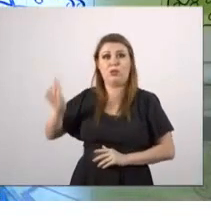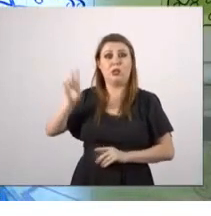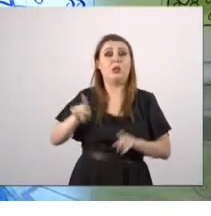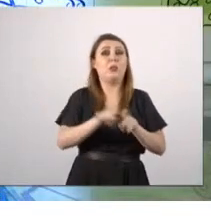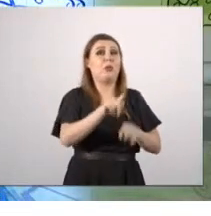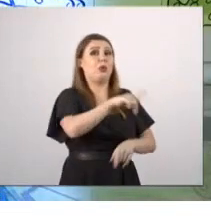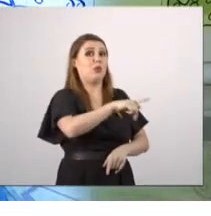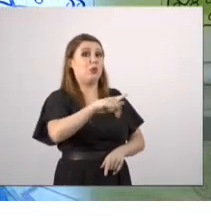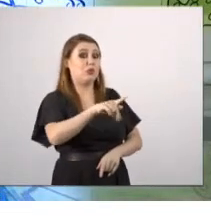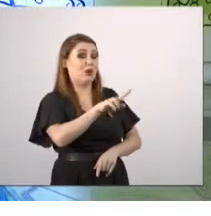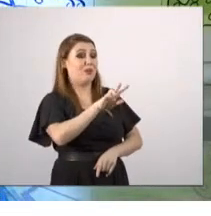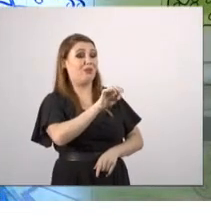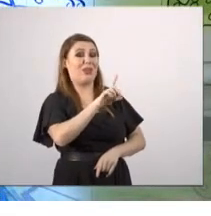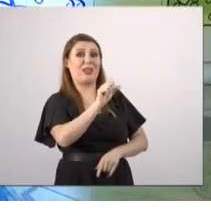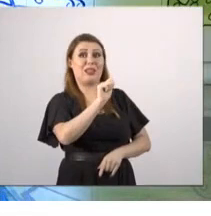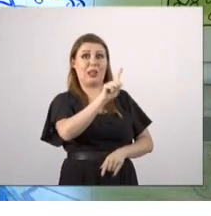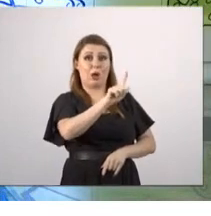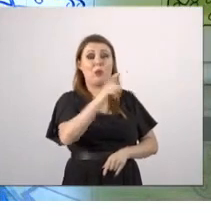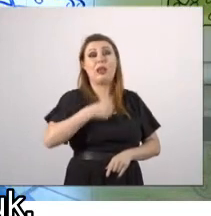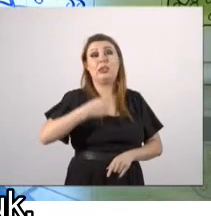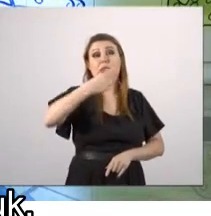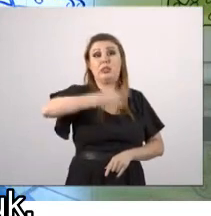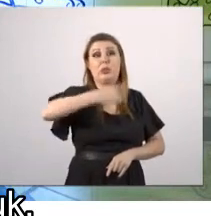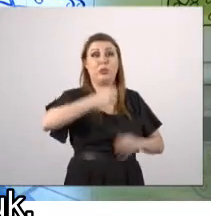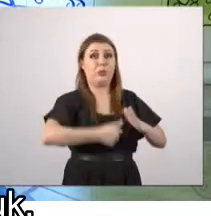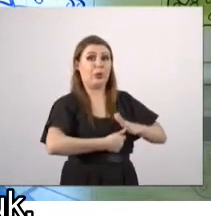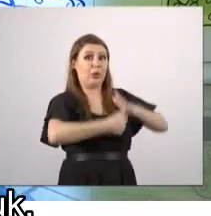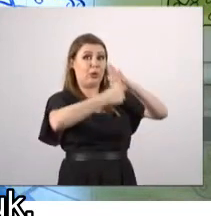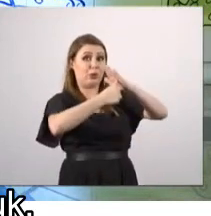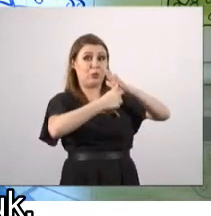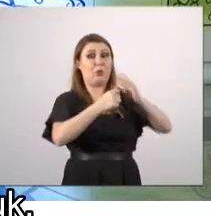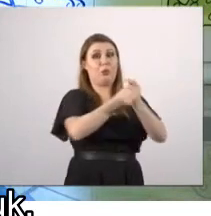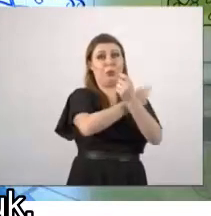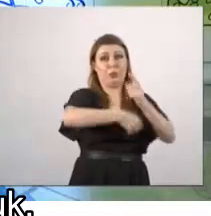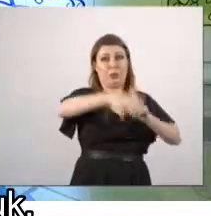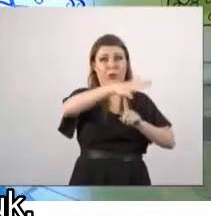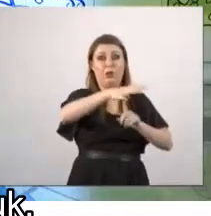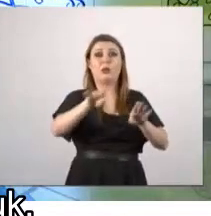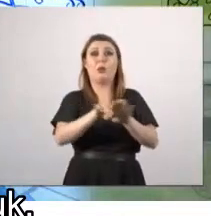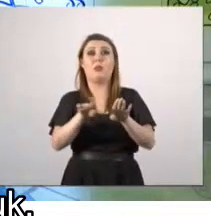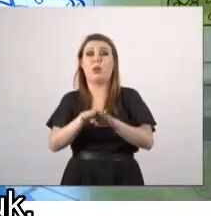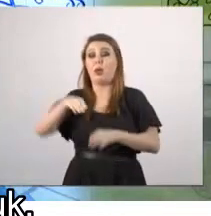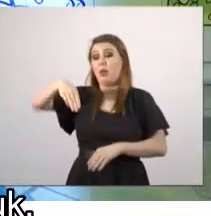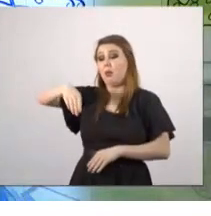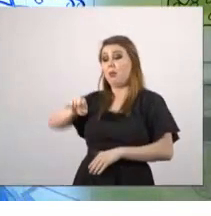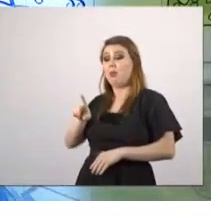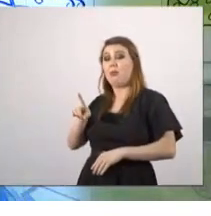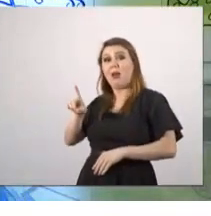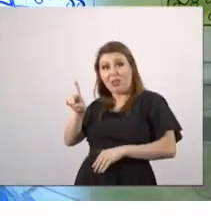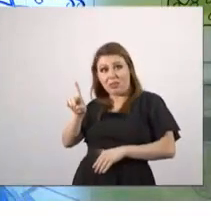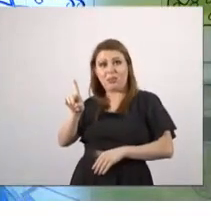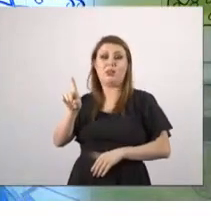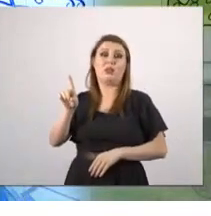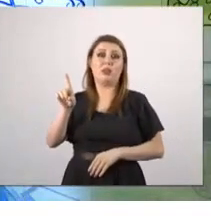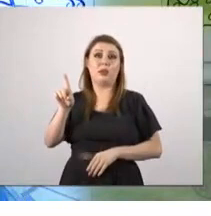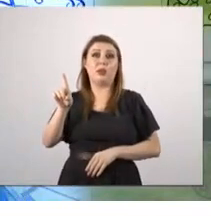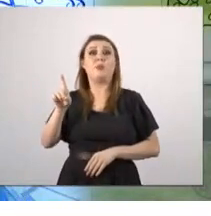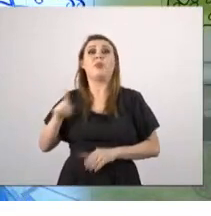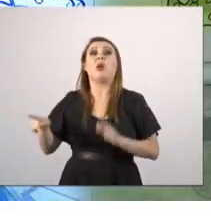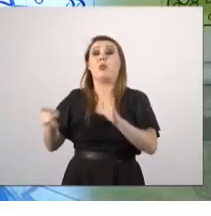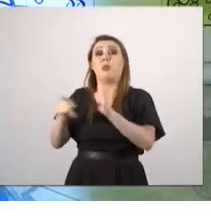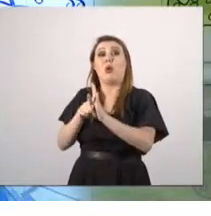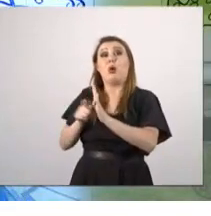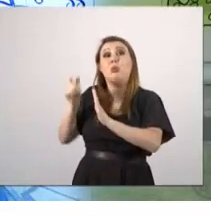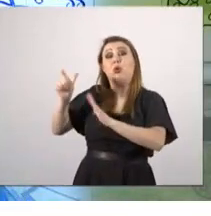Martins, vice-reitor da PUC Paraná, conosco também a professora Mandy Munro Stasiuk, interim